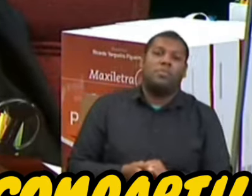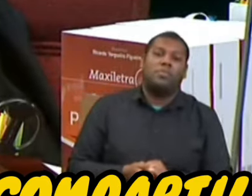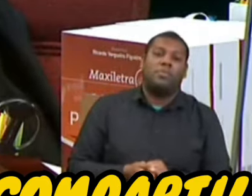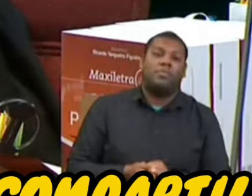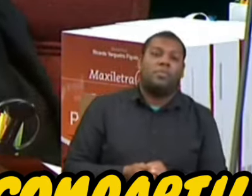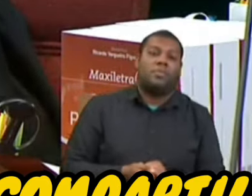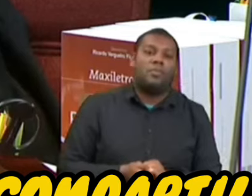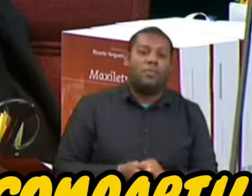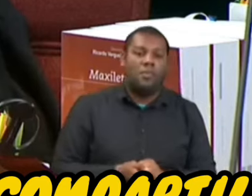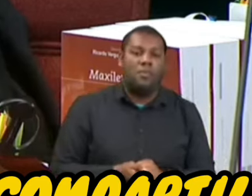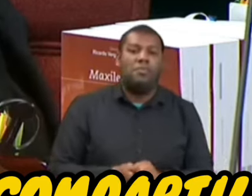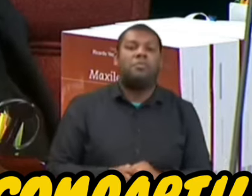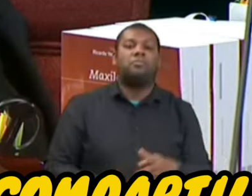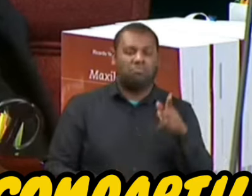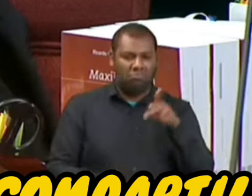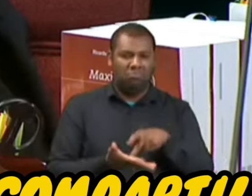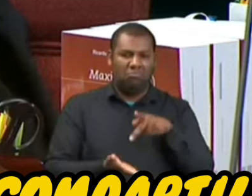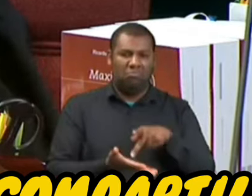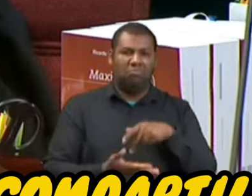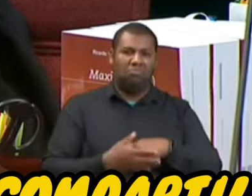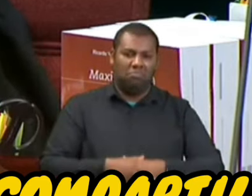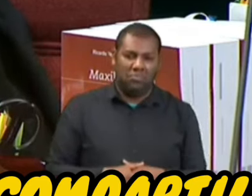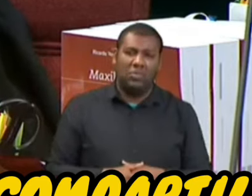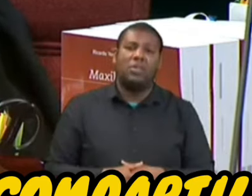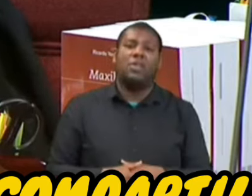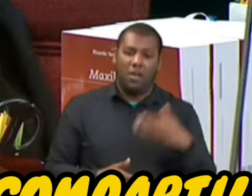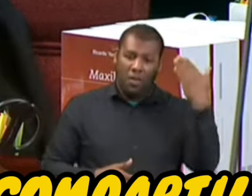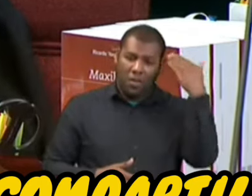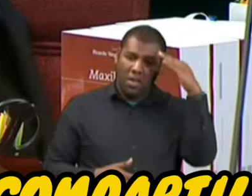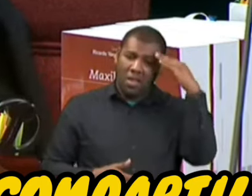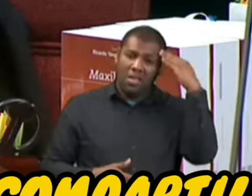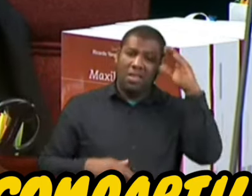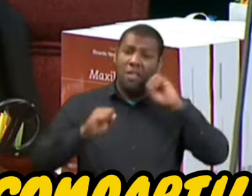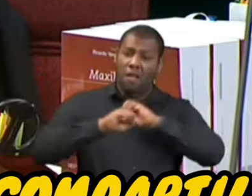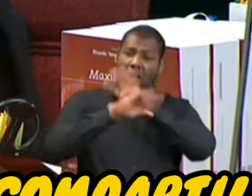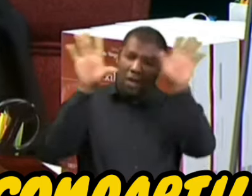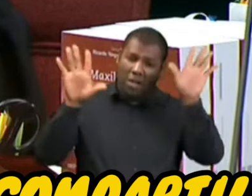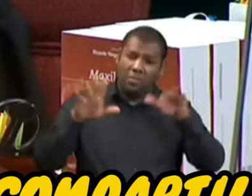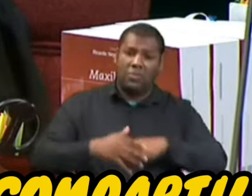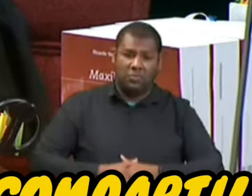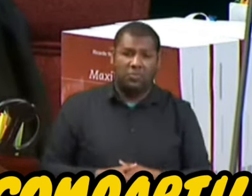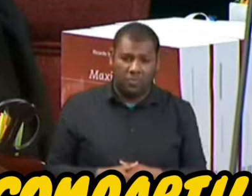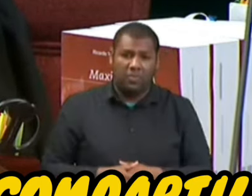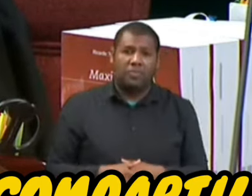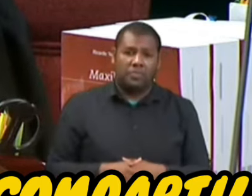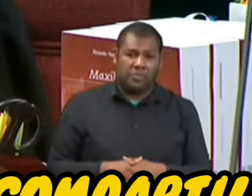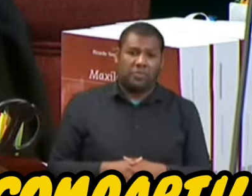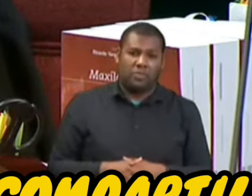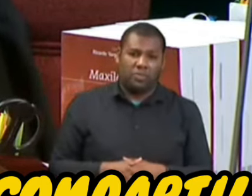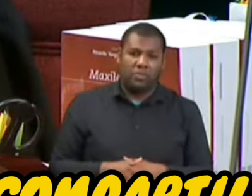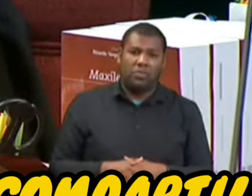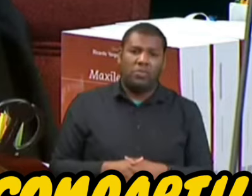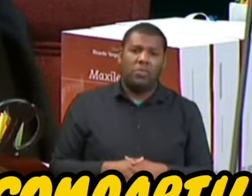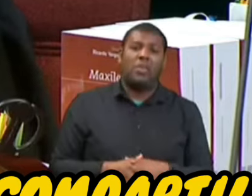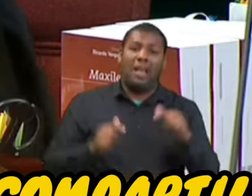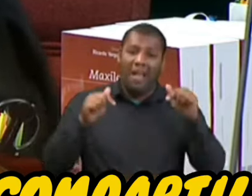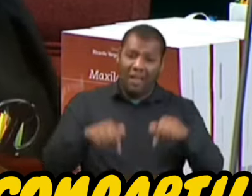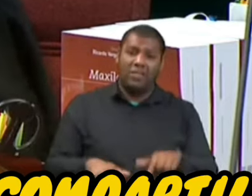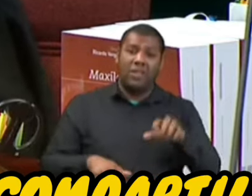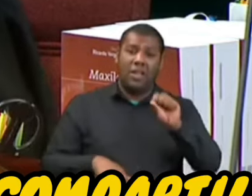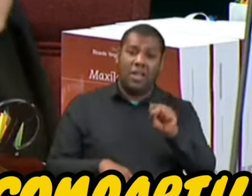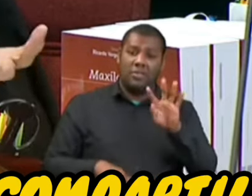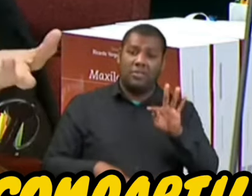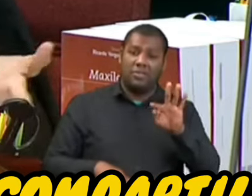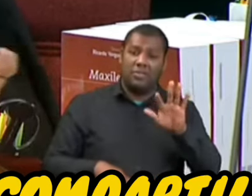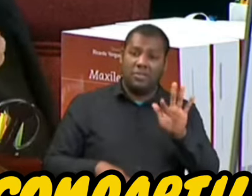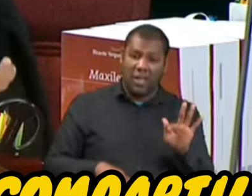disse, realmente eu entendo perfeitamente esta condição de já se cumprir aqui e resolver. Nós